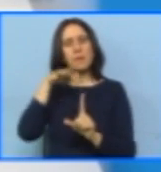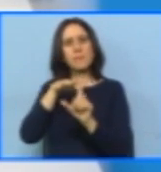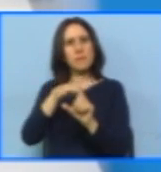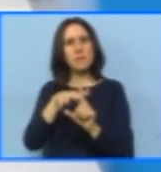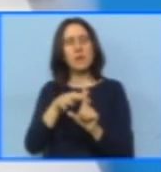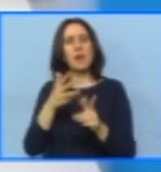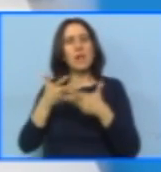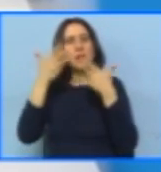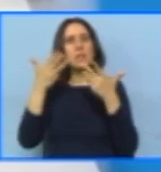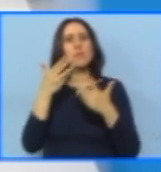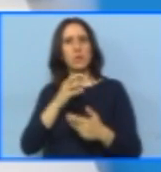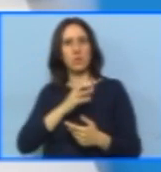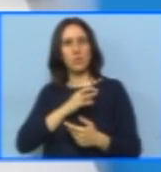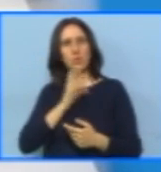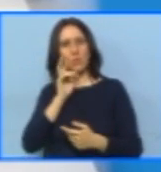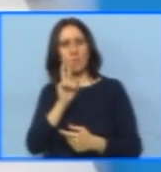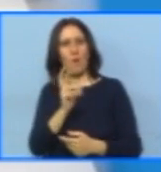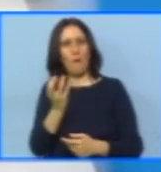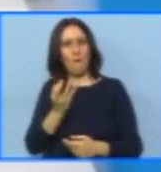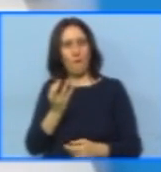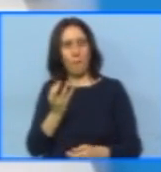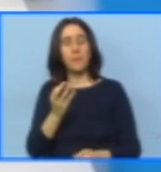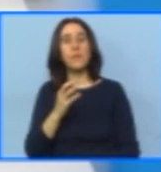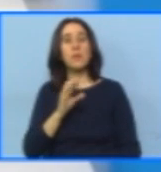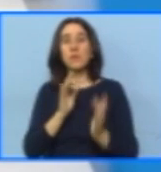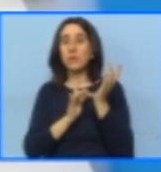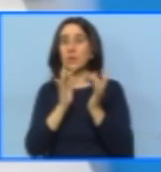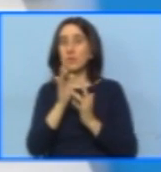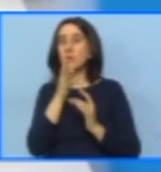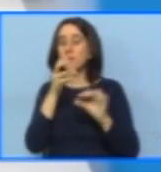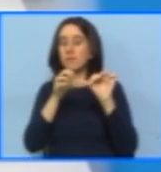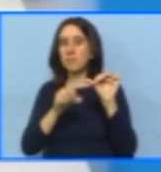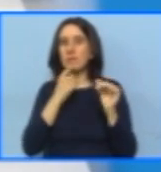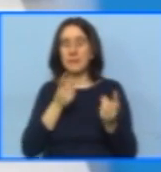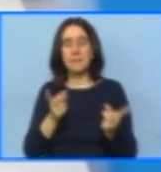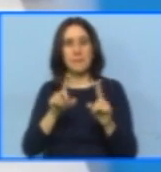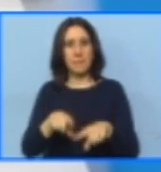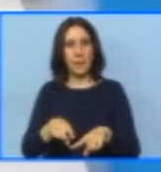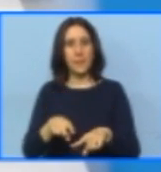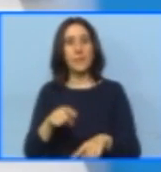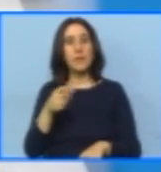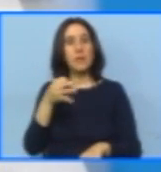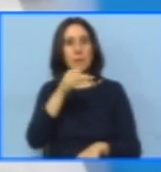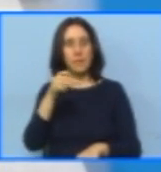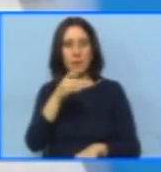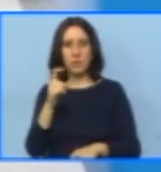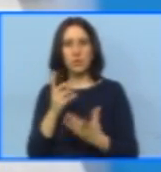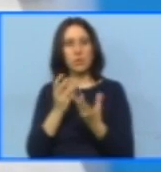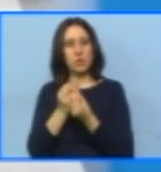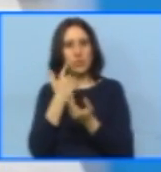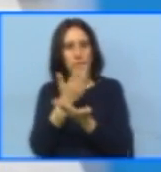ao verem o Senhor. Jesus disse-lhes de novo: a paz esteja